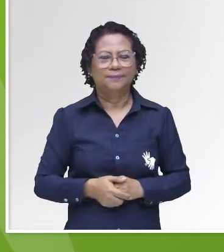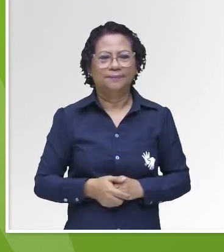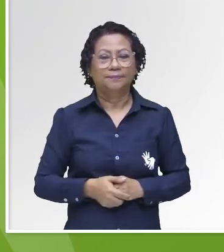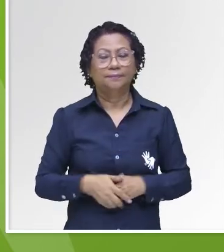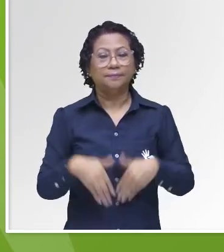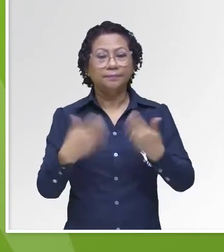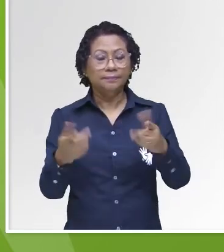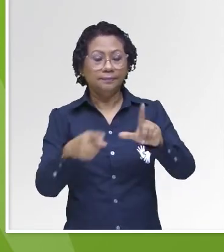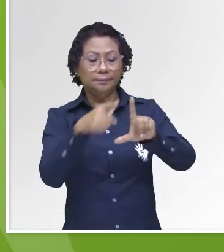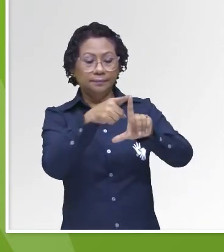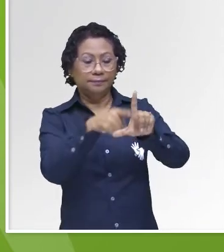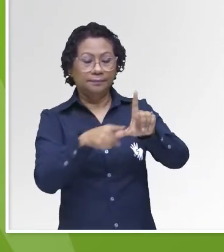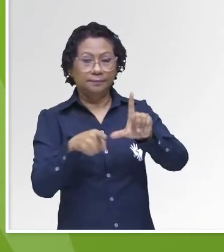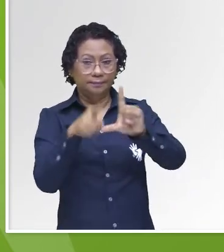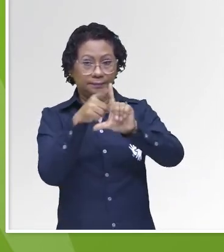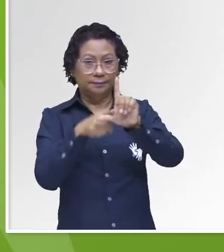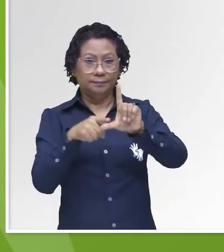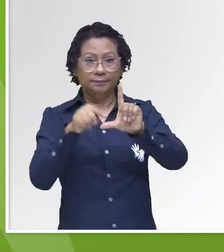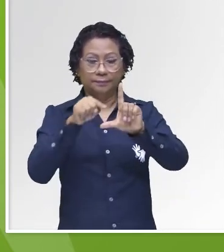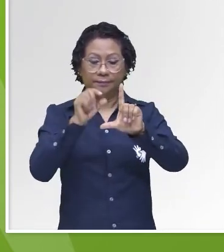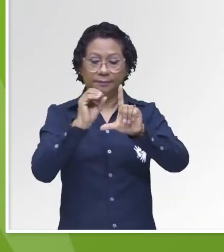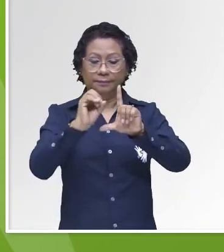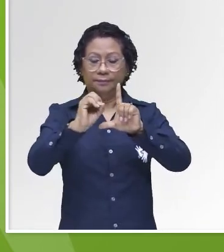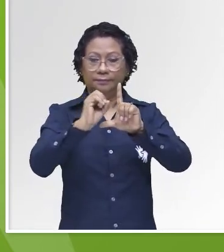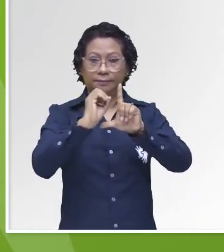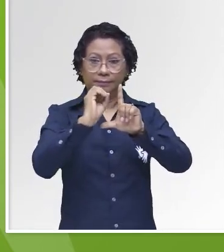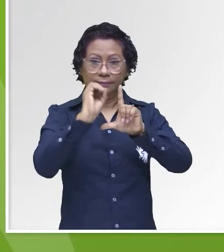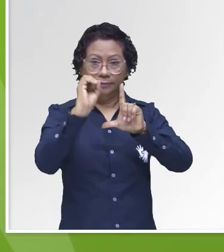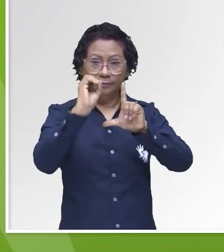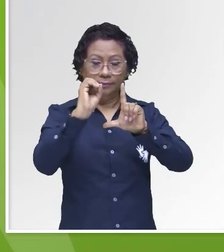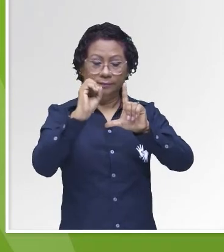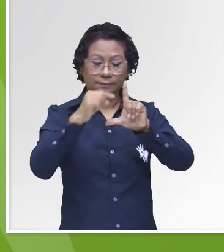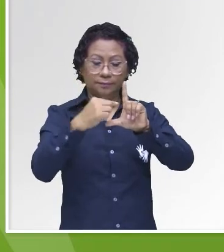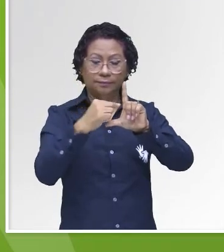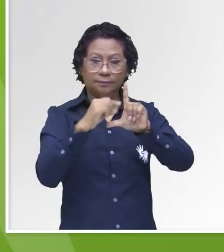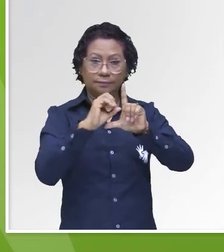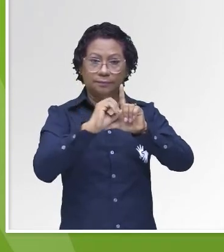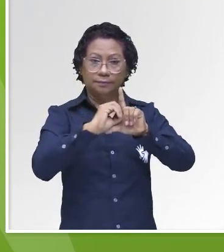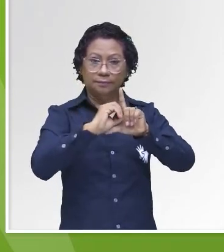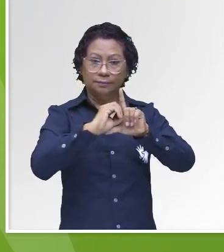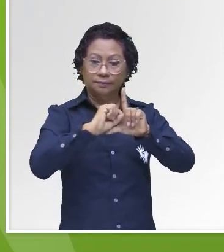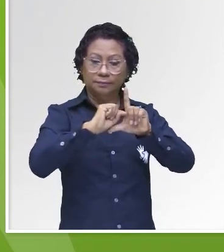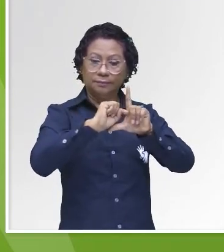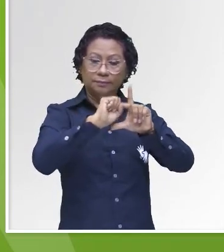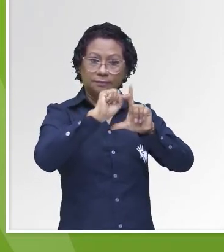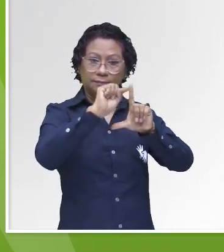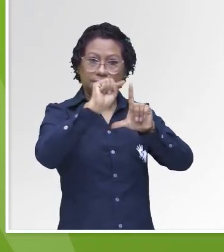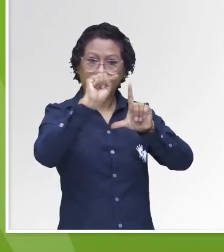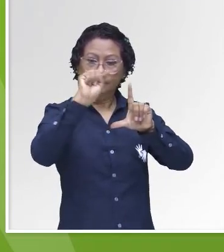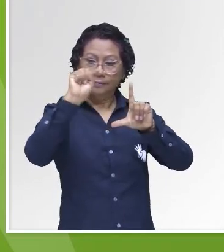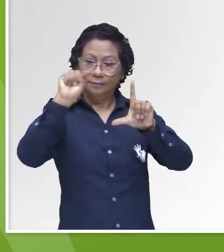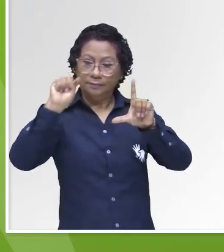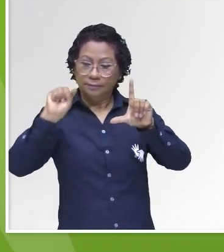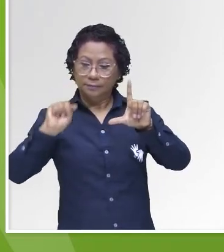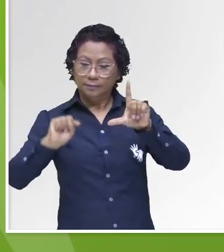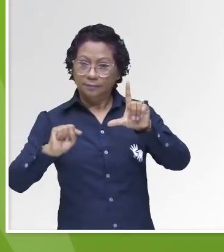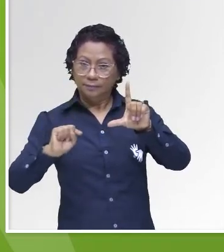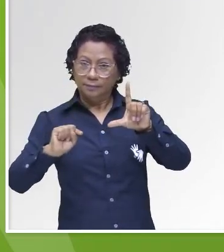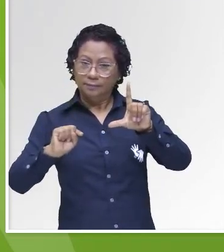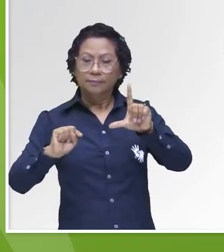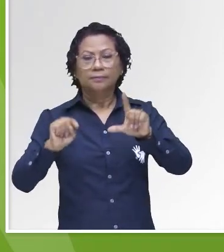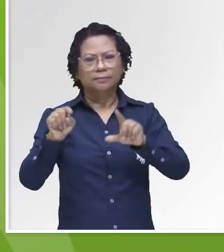Bom, temos aí o lançamento oblíquo. Olha só, perceba uma coisa. Você está olhando aí a figurinha?